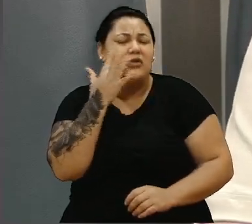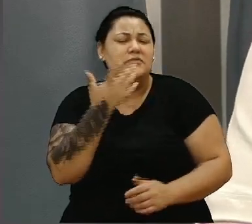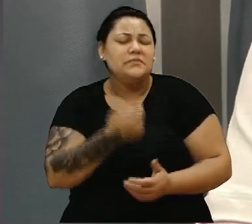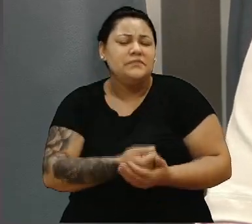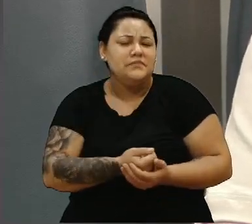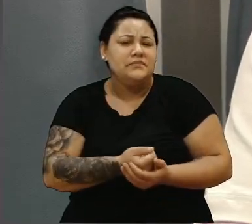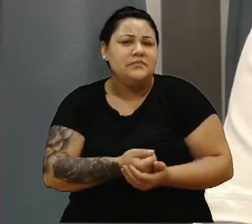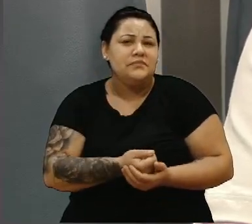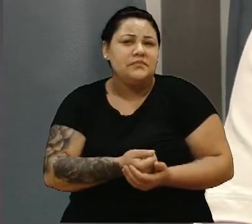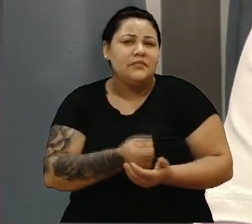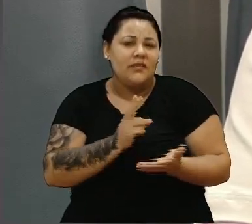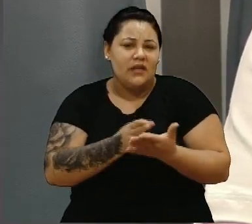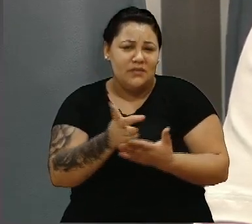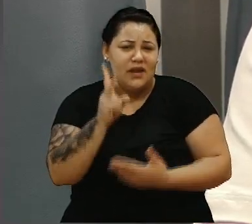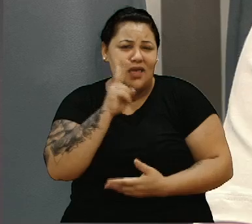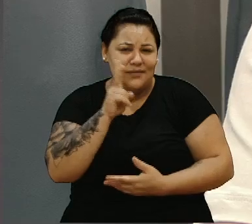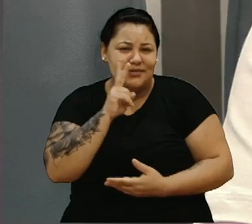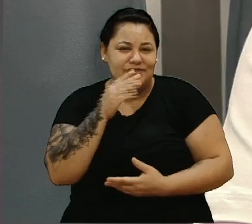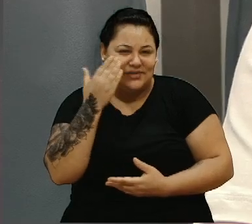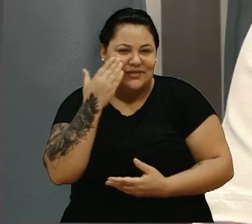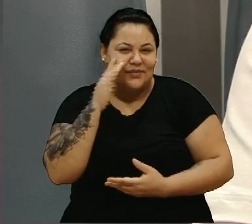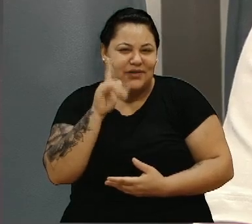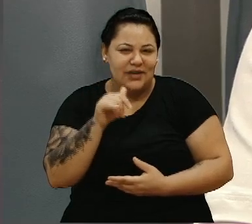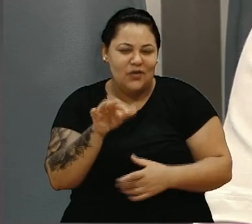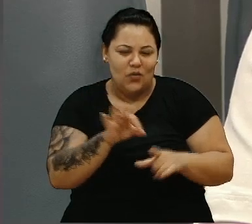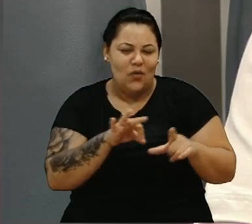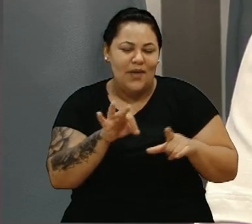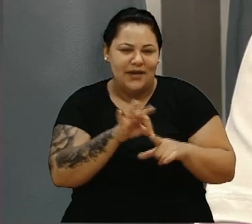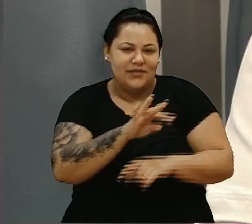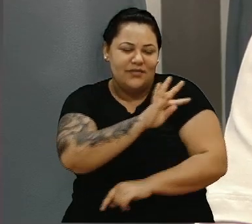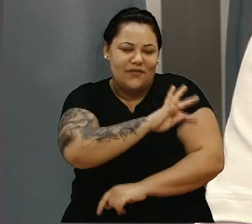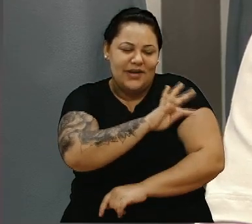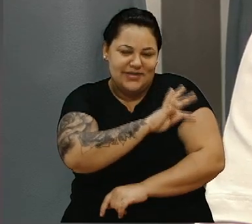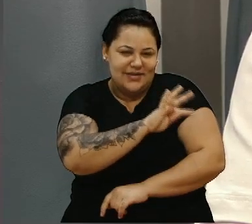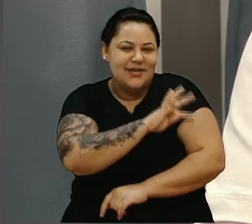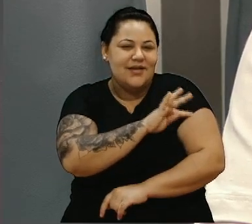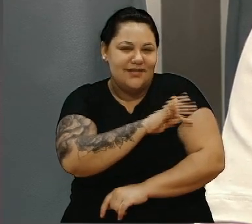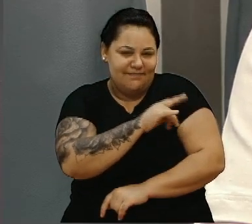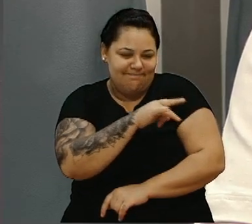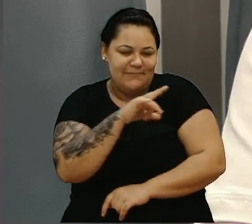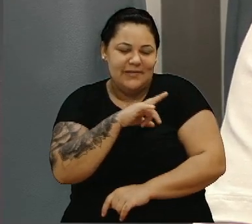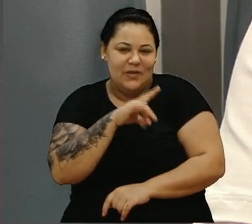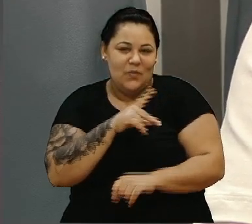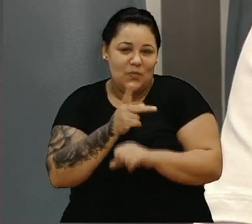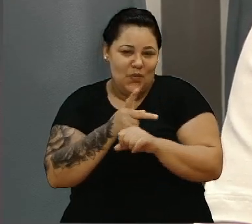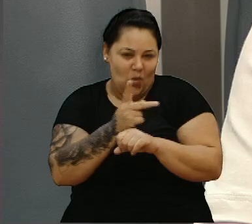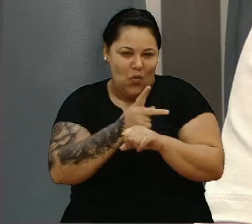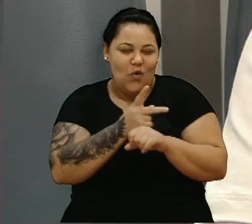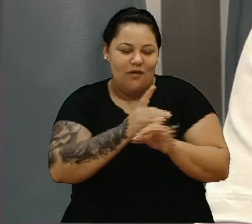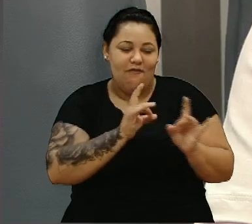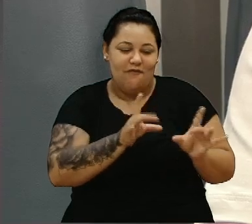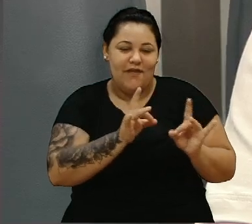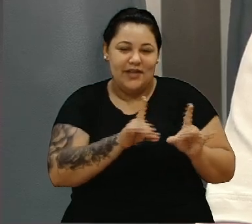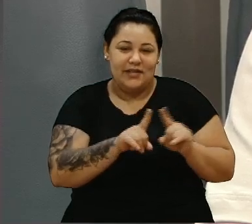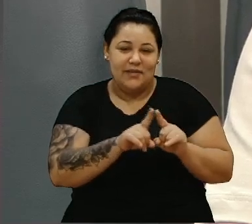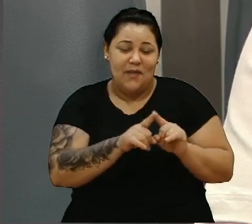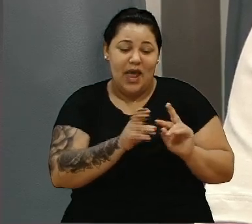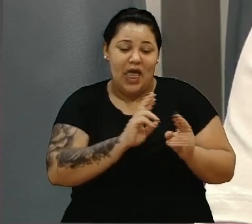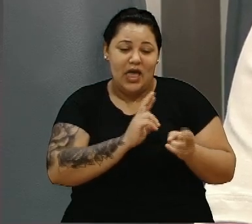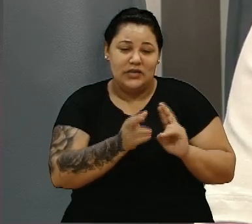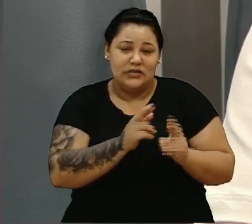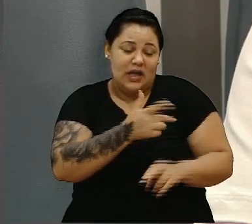lembrando que a gente sabe que é um grande comércio, né, a questão das vacinas, das farmácias. Eles têm uma procura, um lobby muito grande nessa questão de vender,